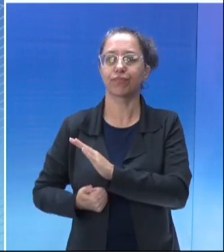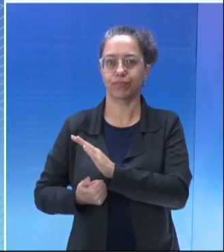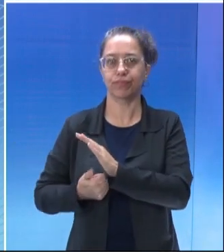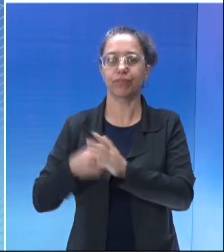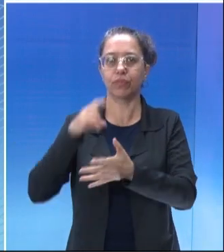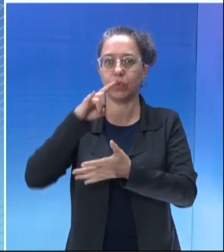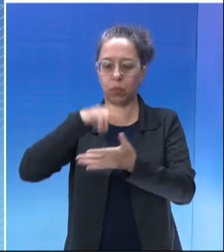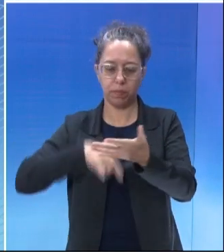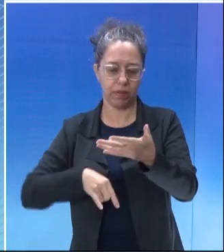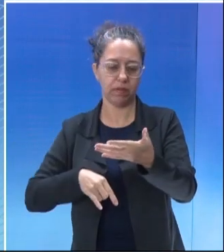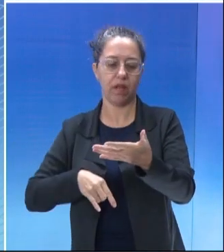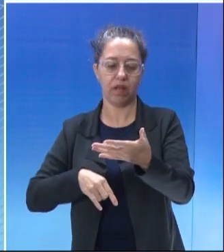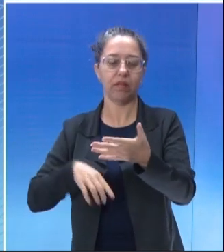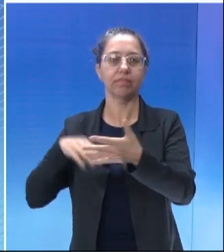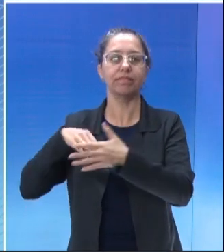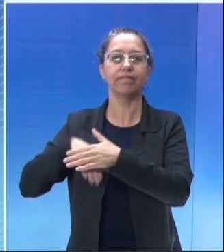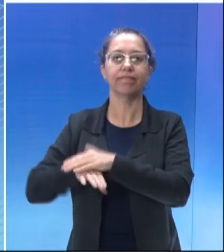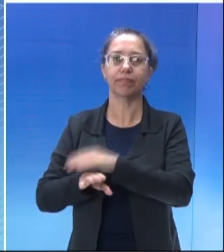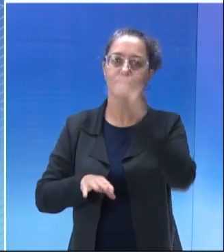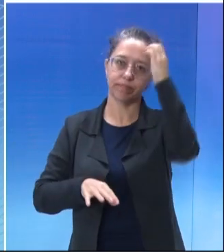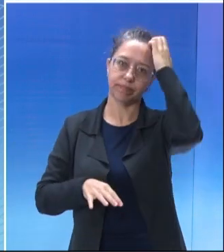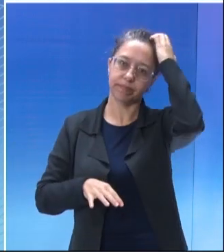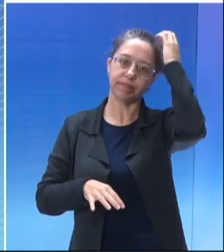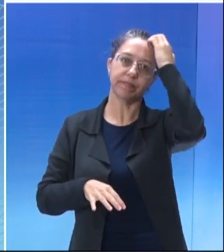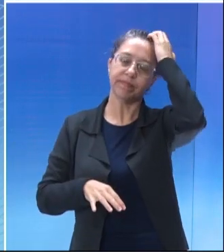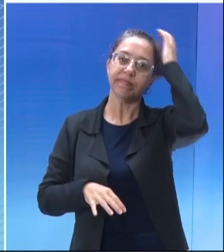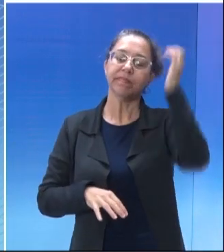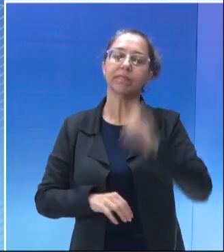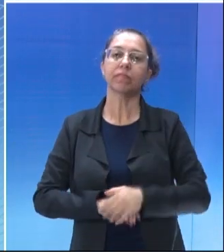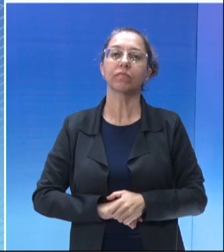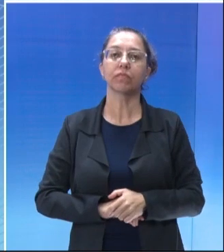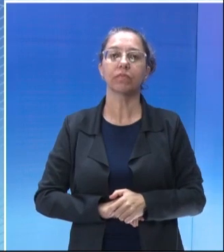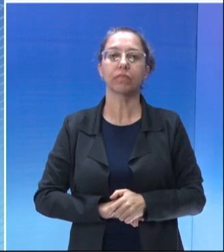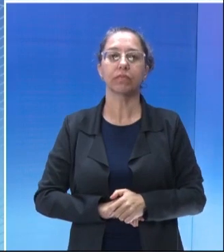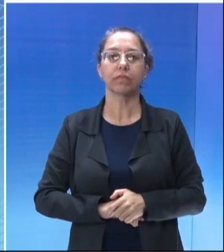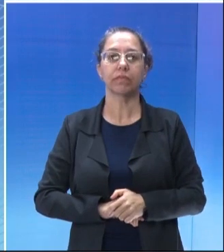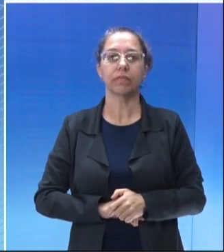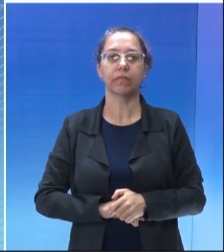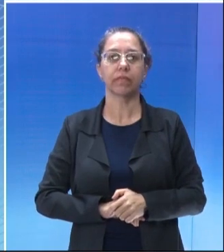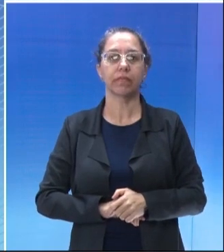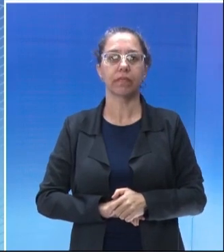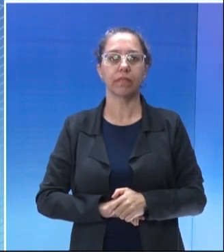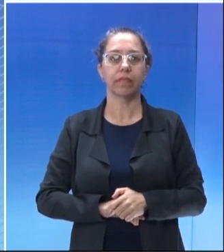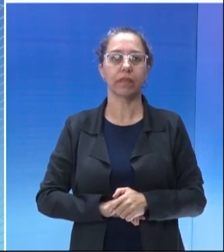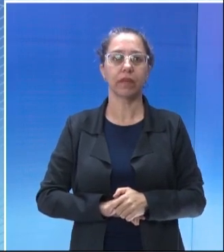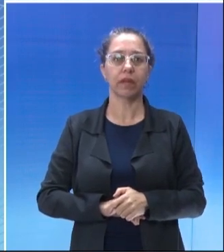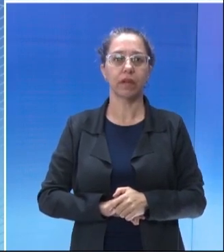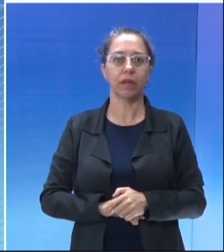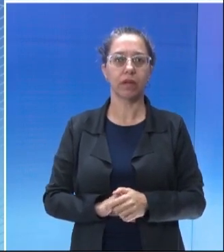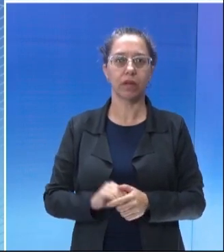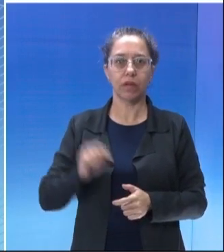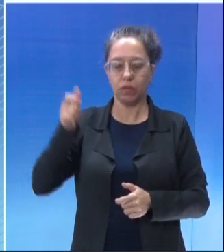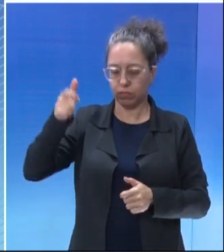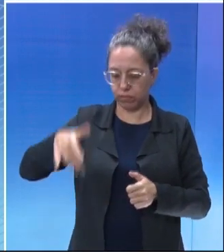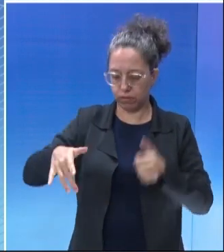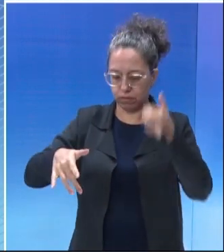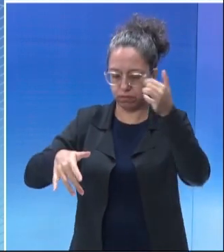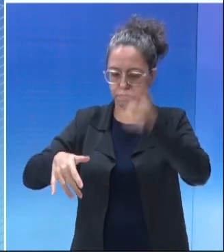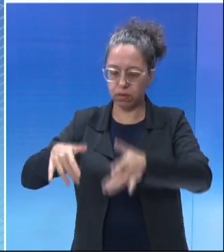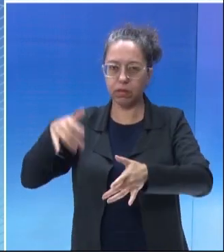numa gaveta e colocava grilos. Para quê? Qual era a finalidade disso? Para que o